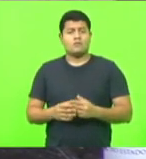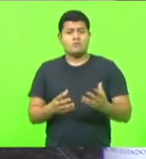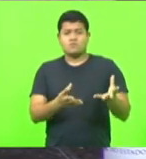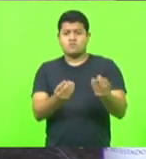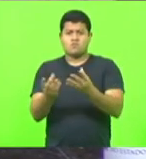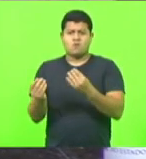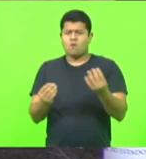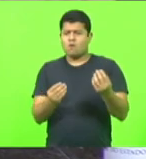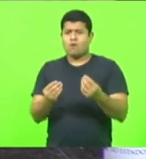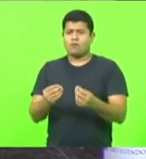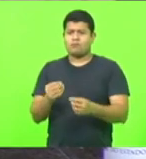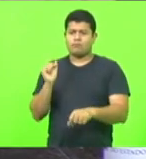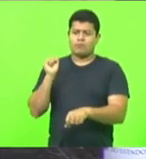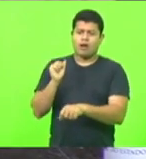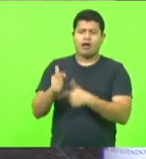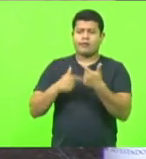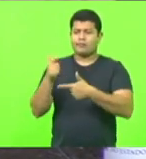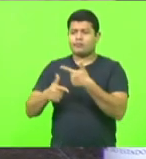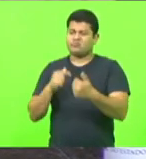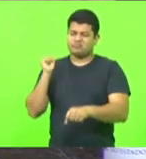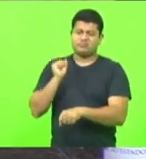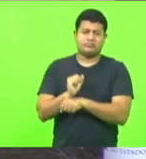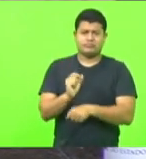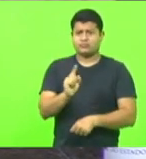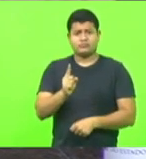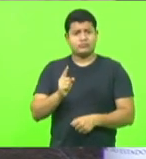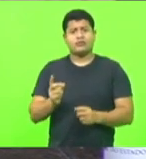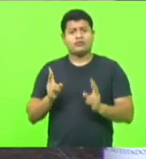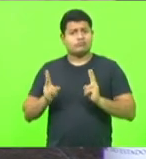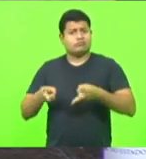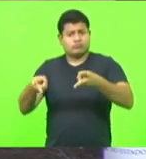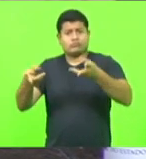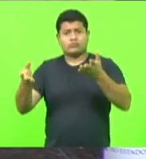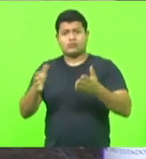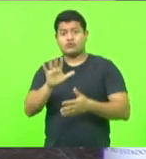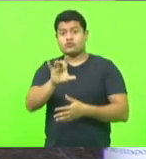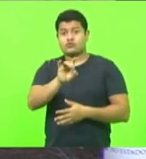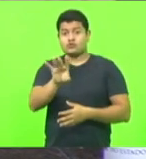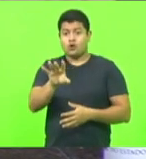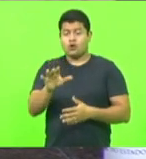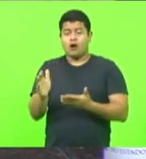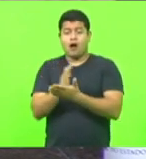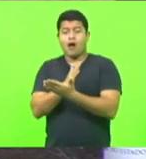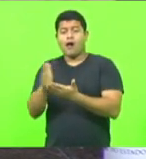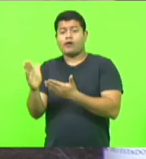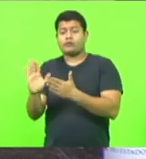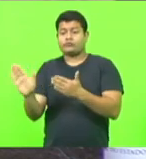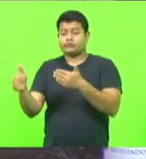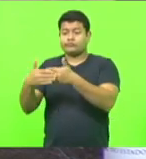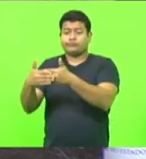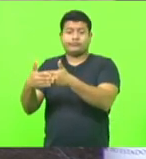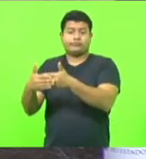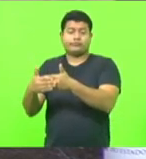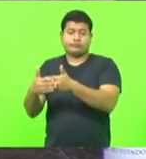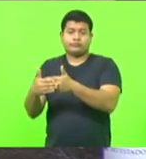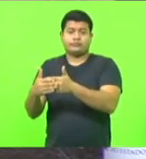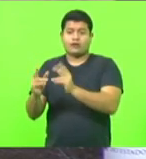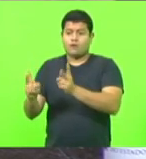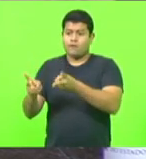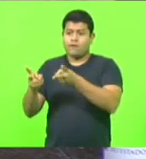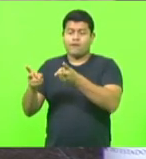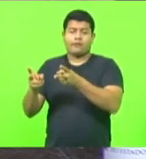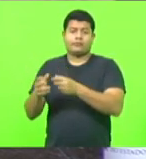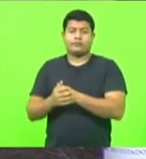mesmo os iguais a eles podem fazer. Infelizmente, isso irá ficar marcado com mais